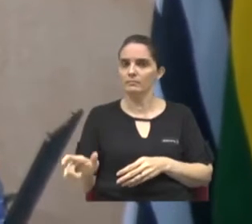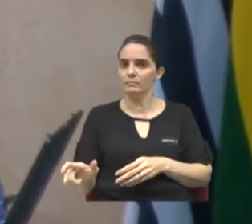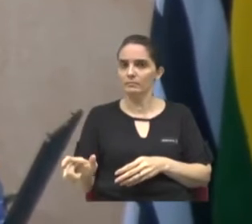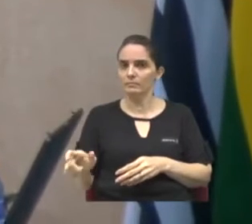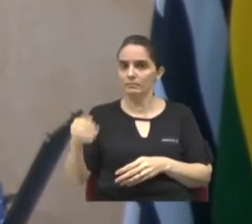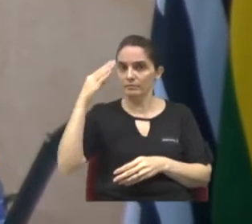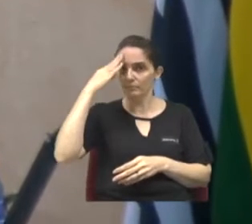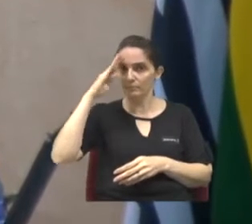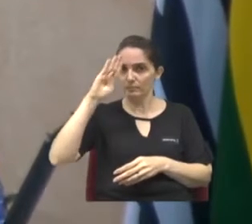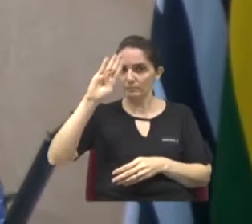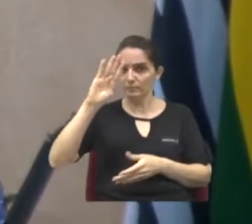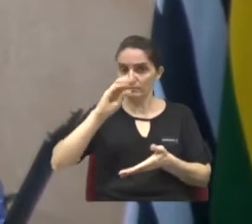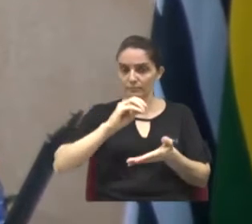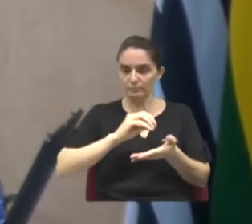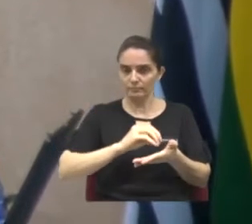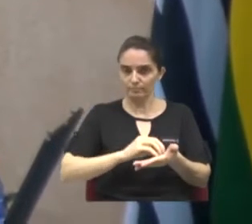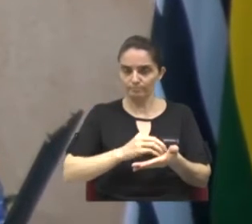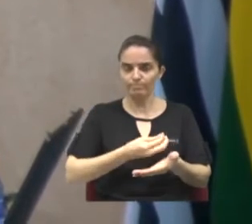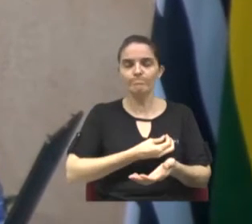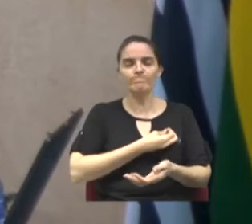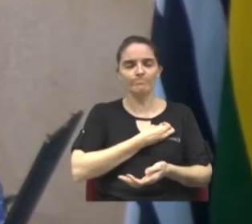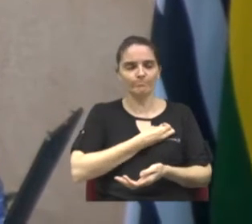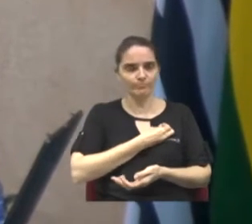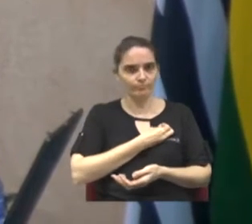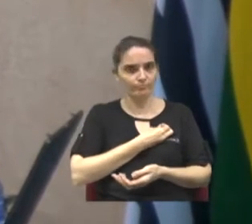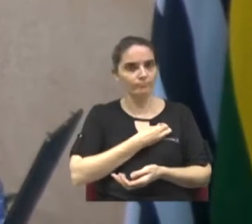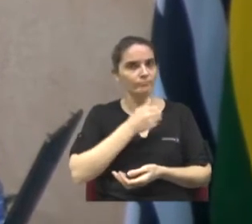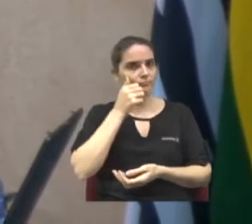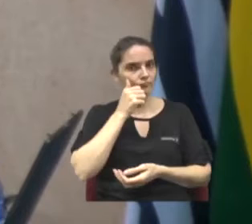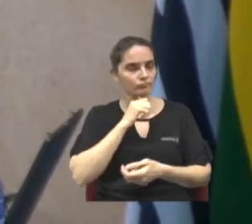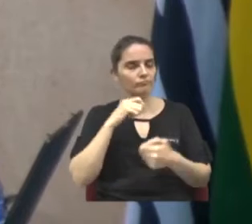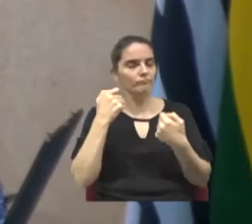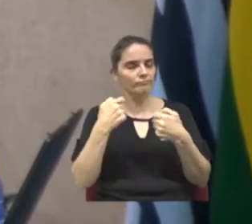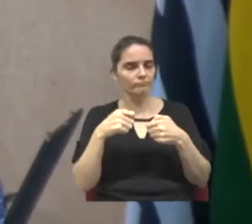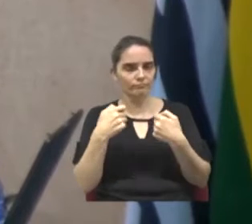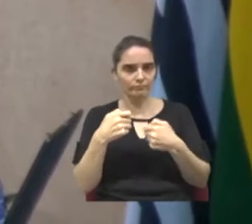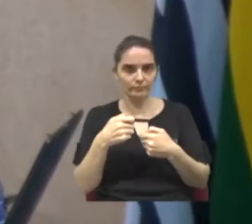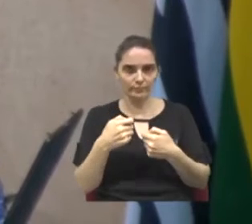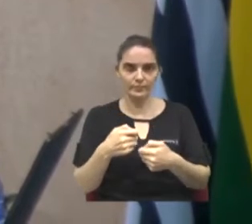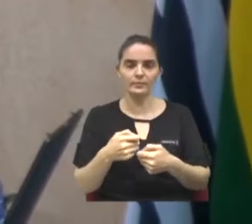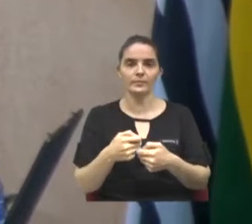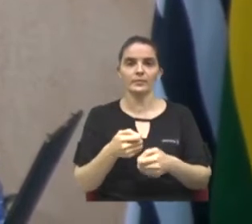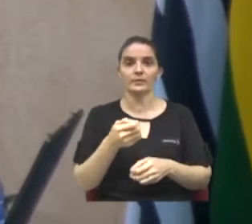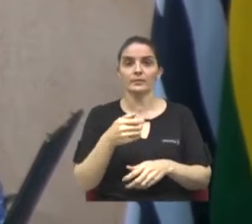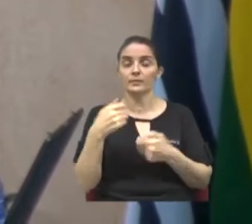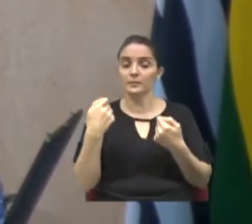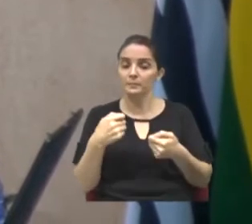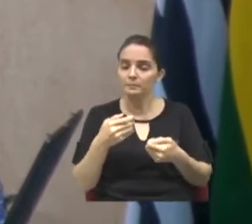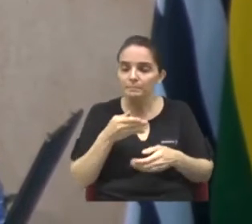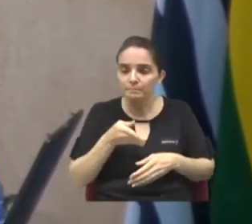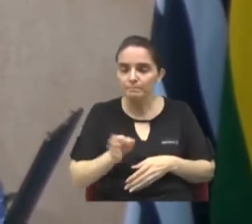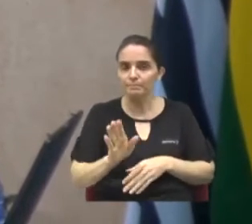principalmente na vida de muitas mulheres que precisavam e buscaram a delegacia.